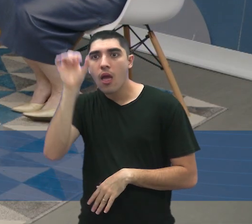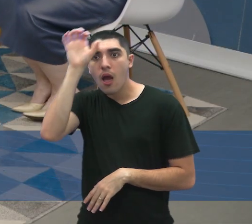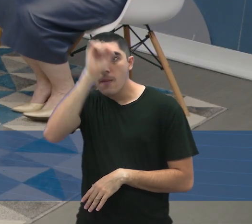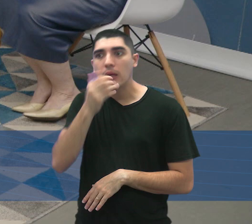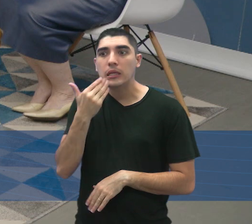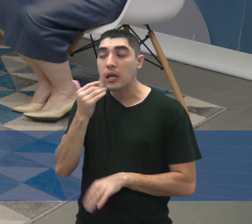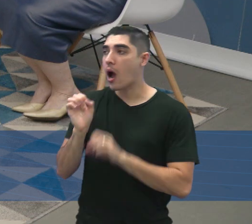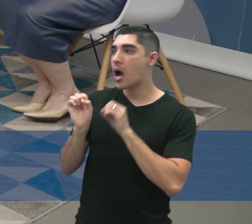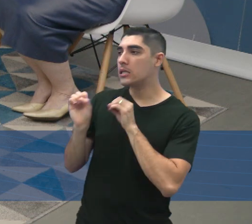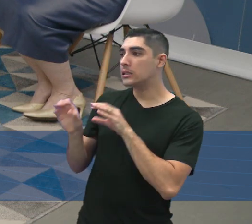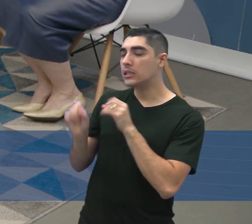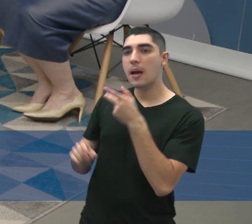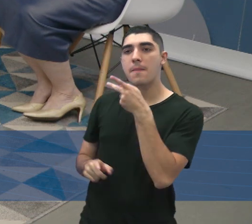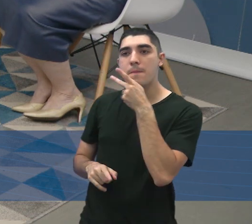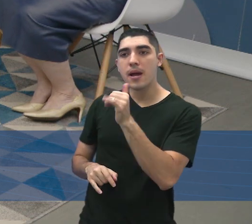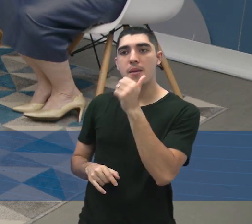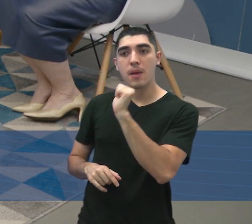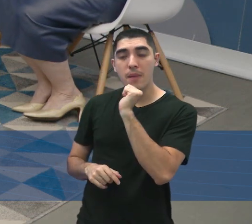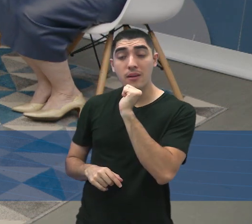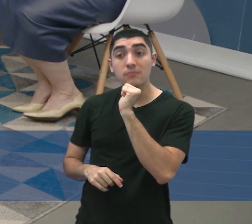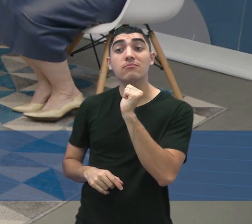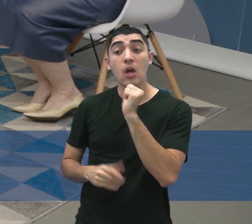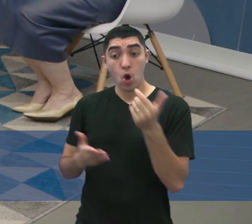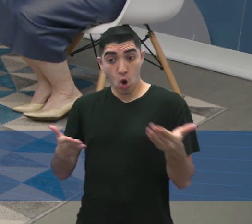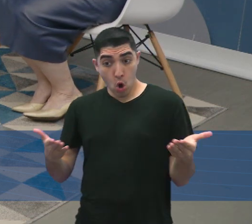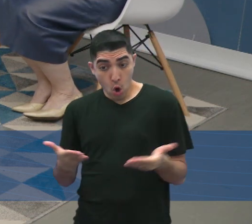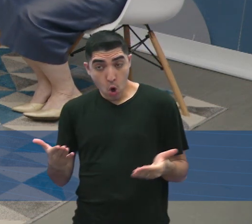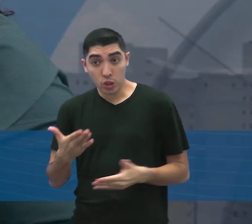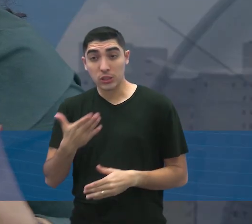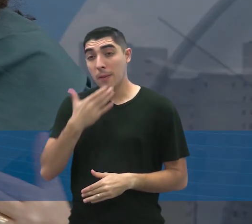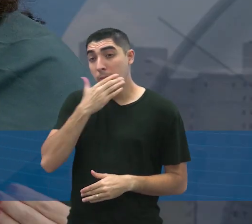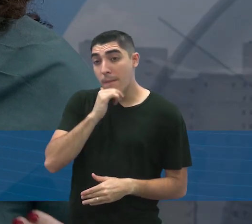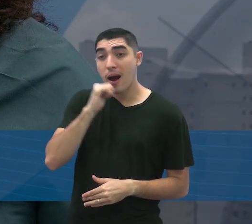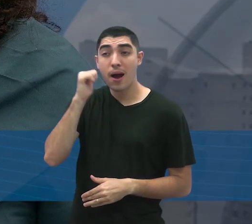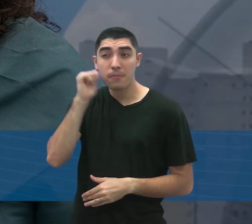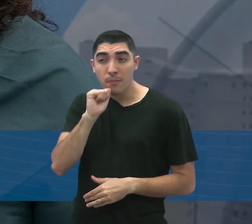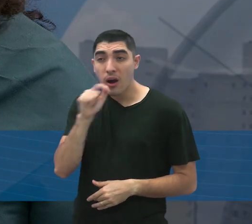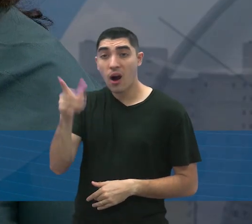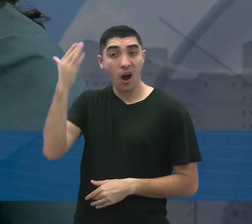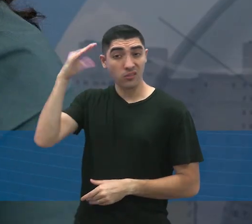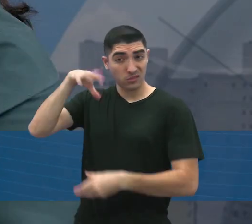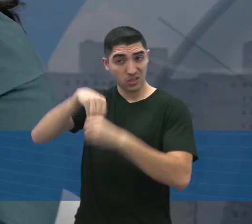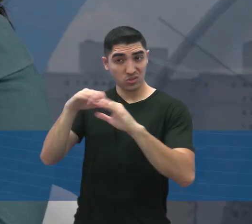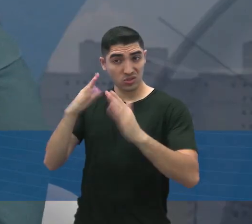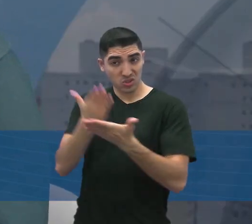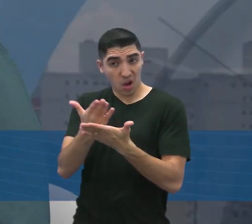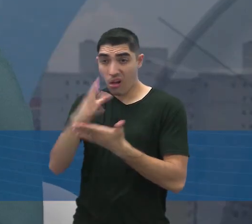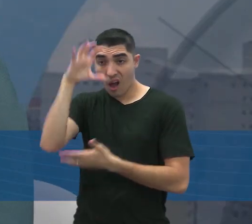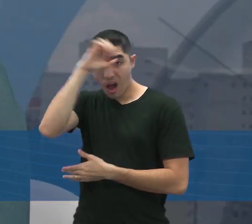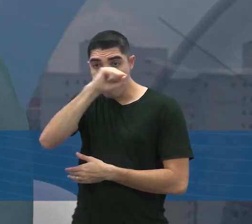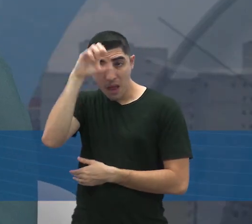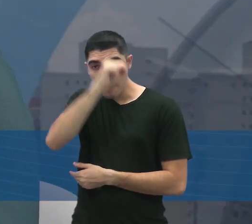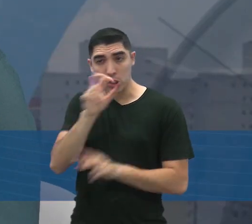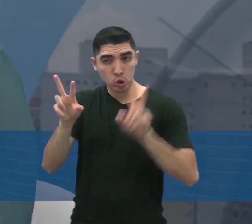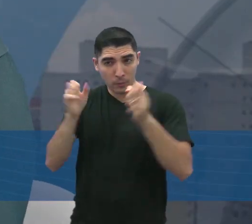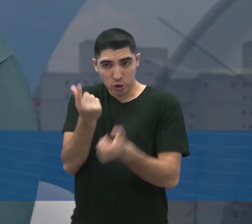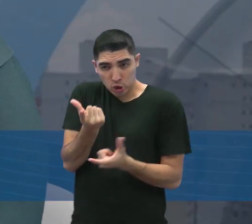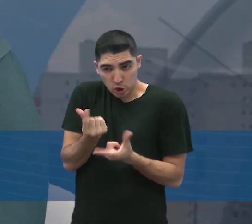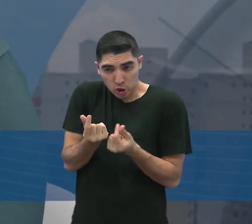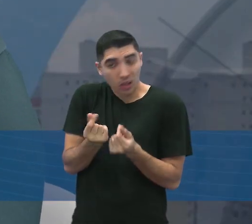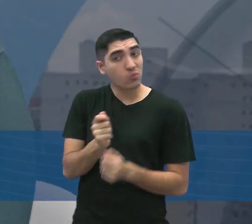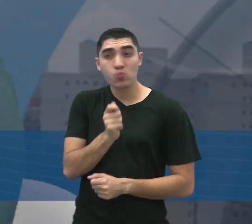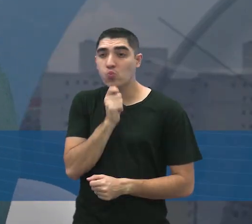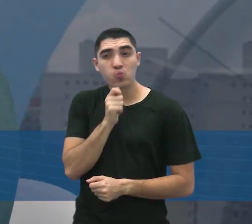os pais. Então, nós temos uma geração de pais que não tiveram educação financeira na escola, mas que essas crianças,